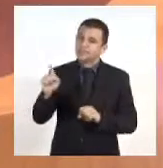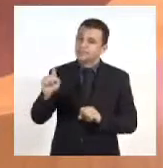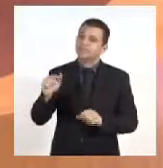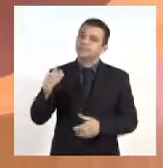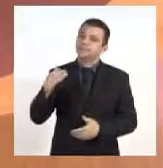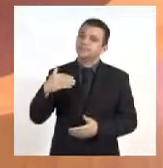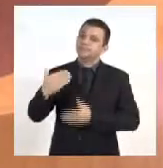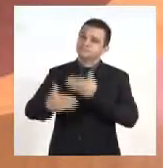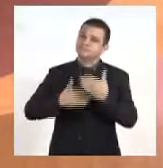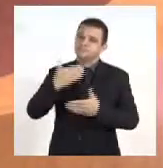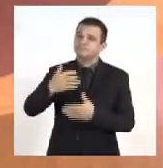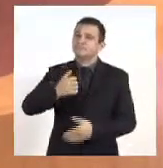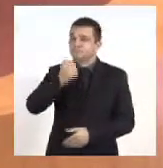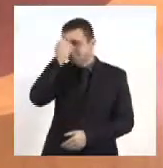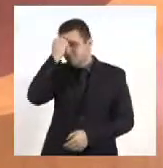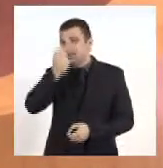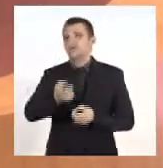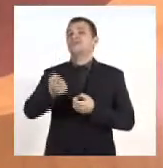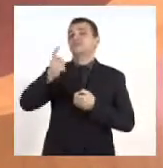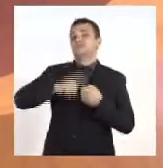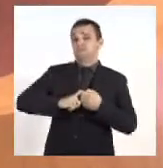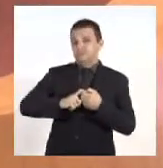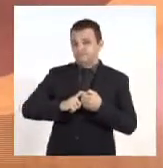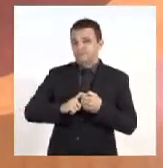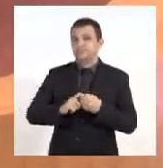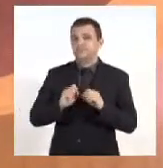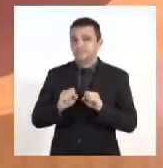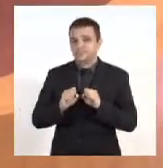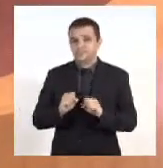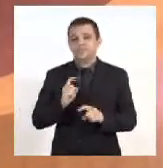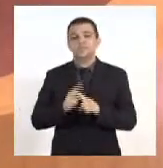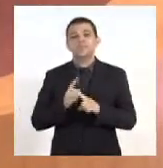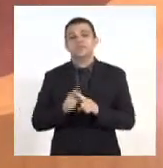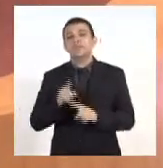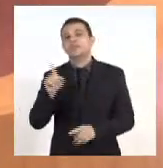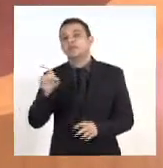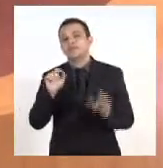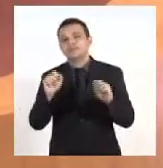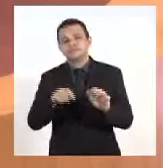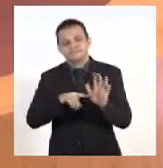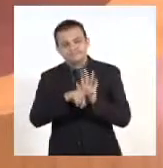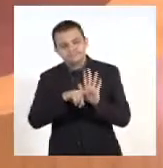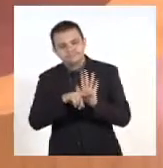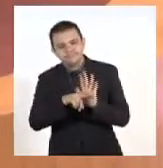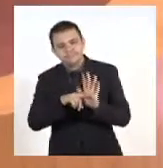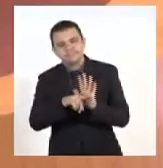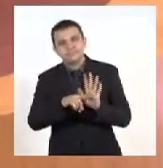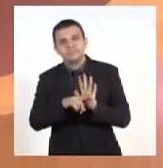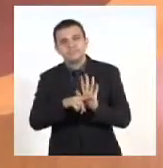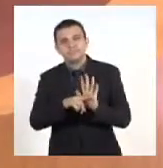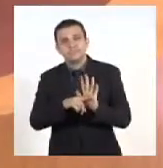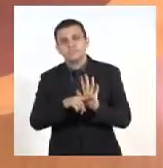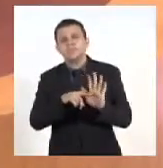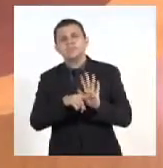decisão, principalmente ao analisar não